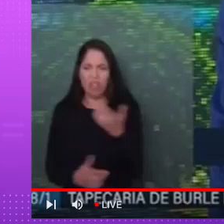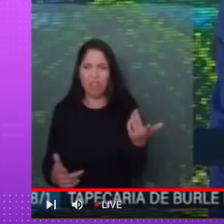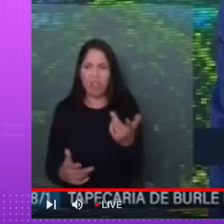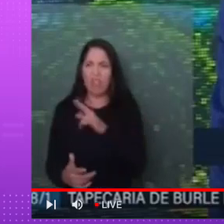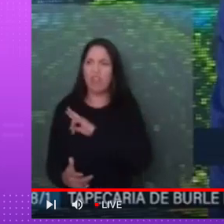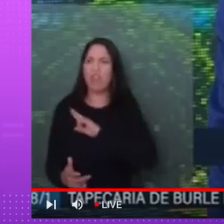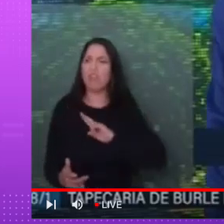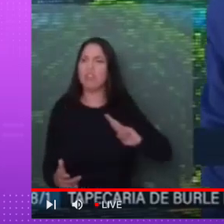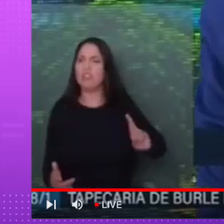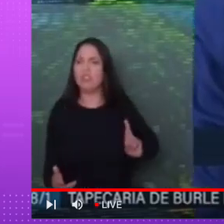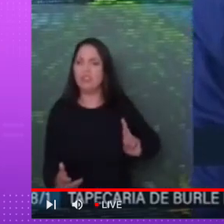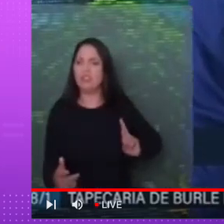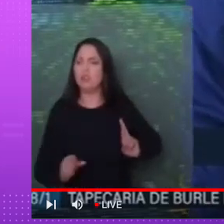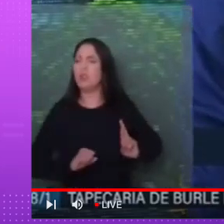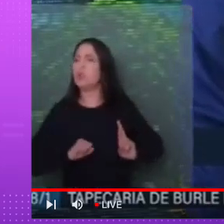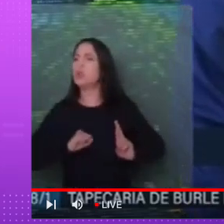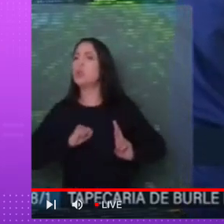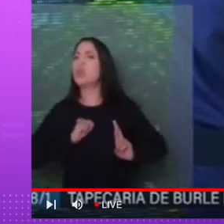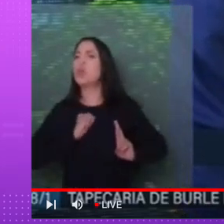Superior Eleitoral,